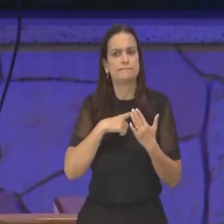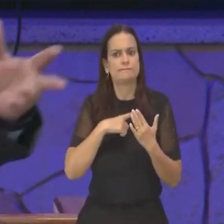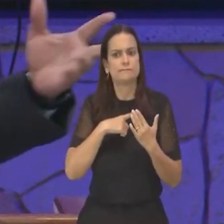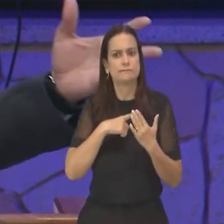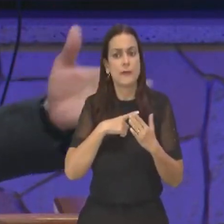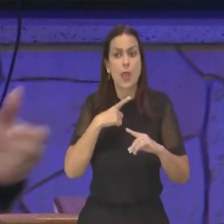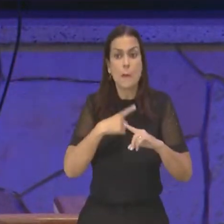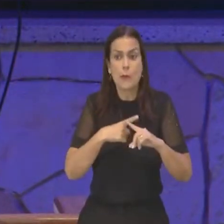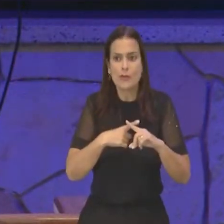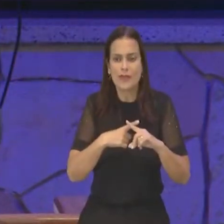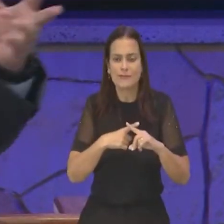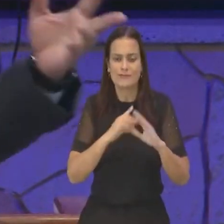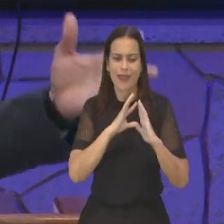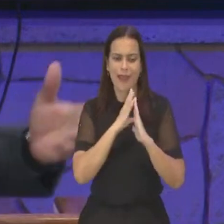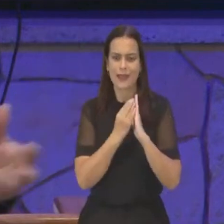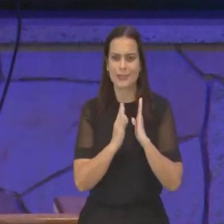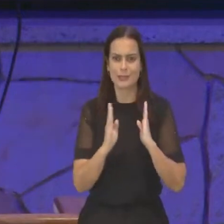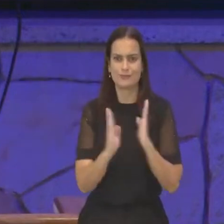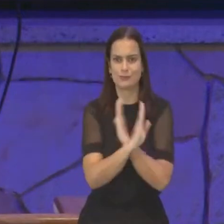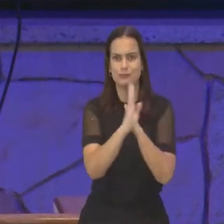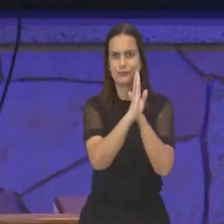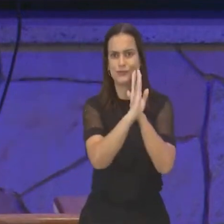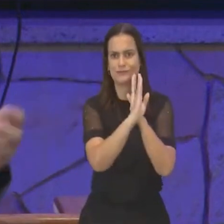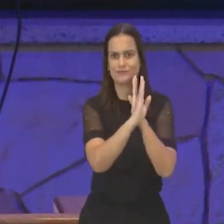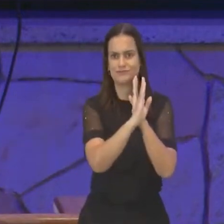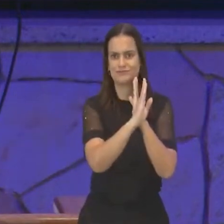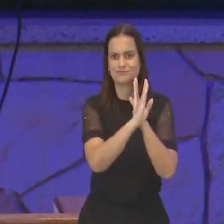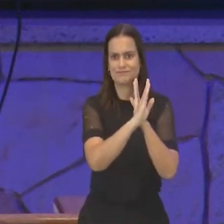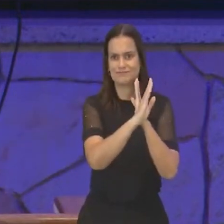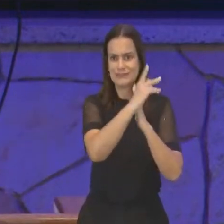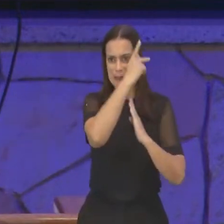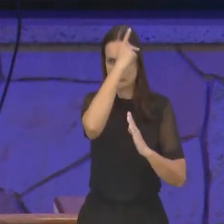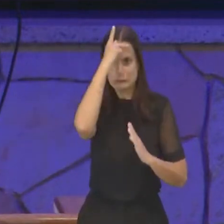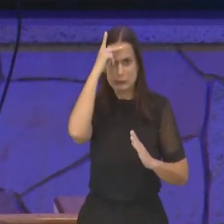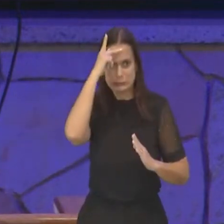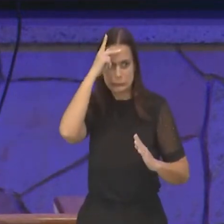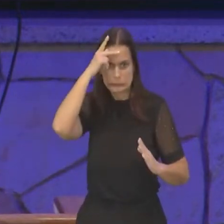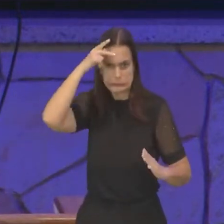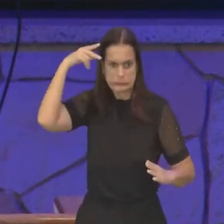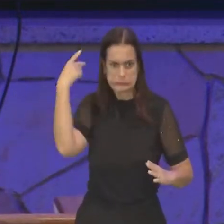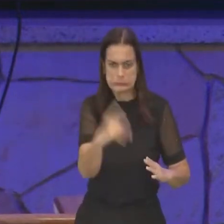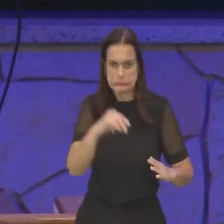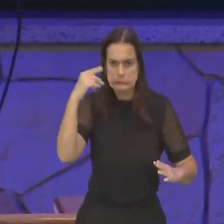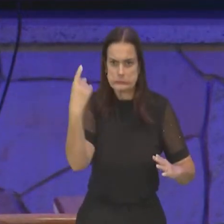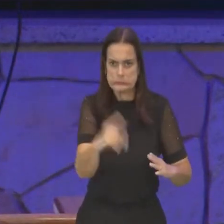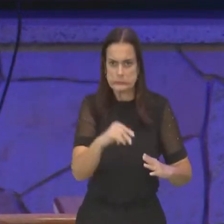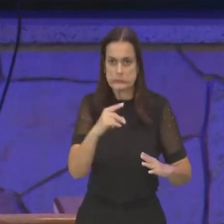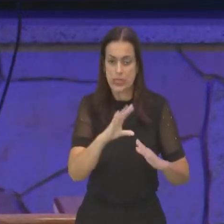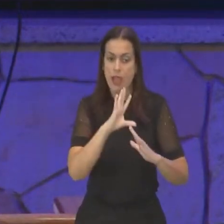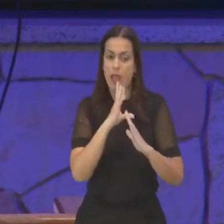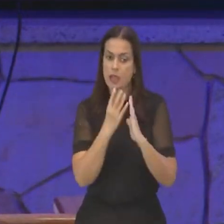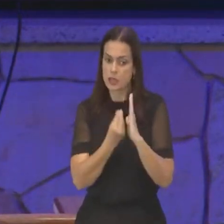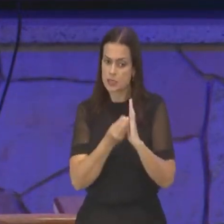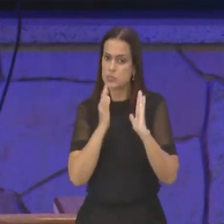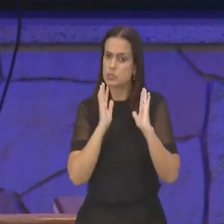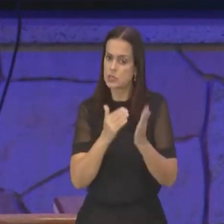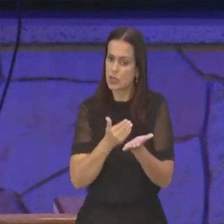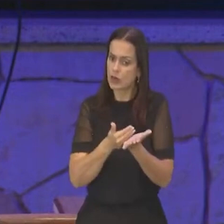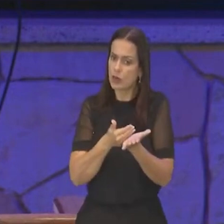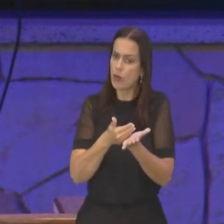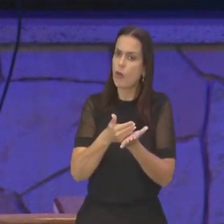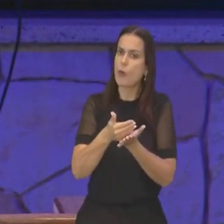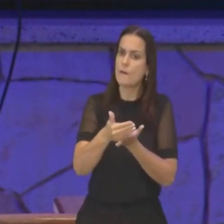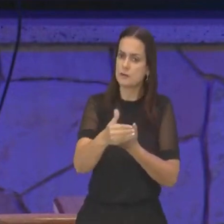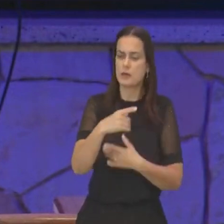devido às perseguições, às ameaças que naqueles dias a igreja já começava a respirar.